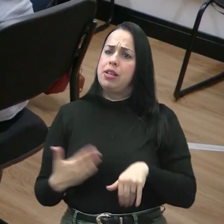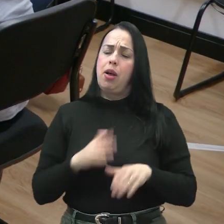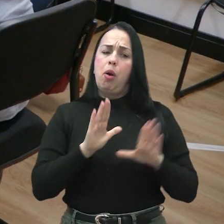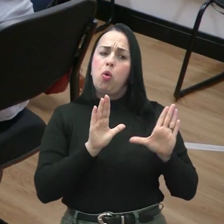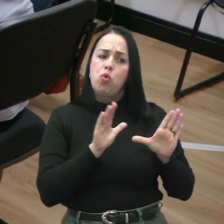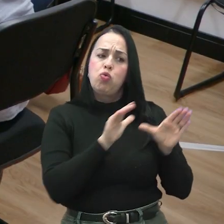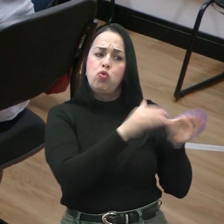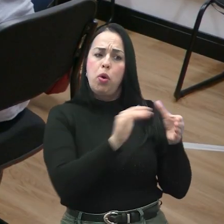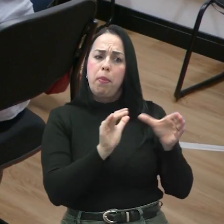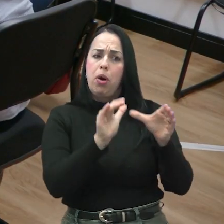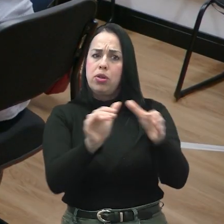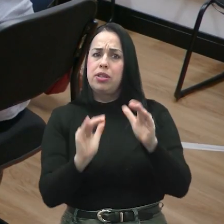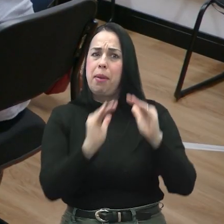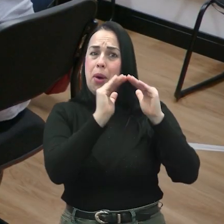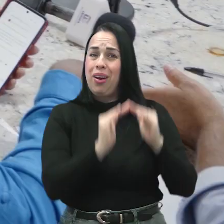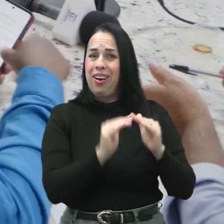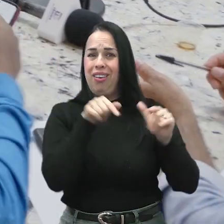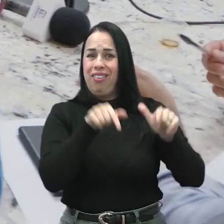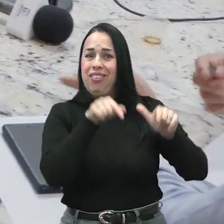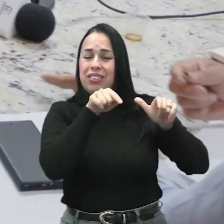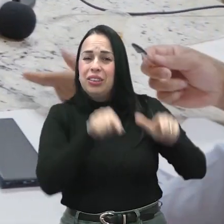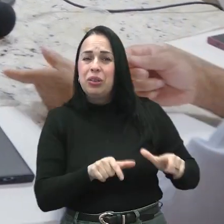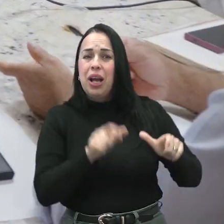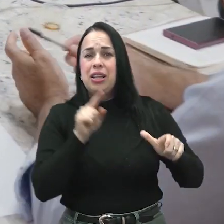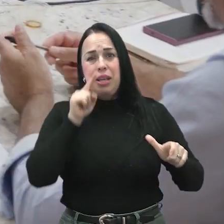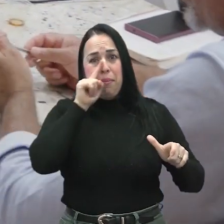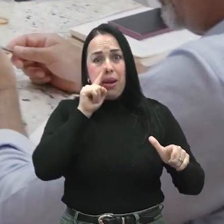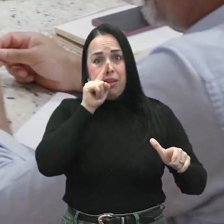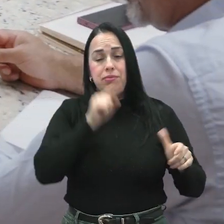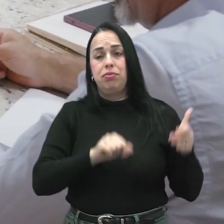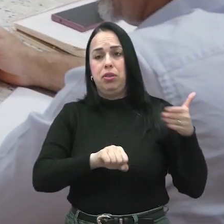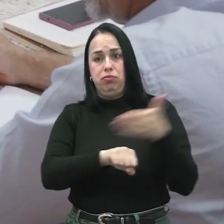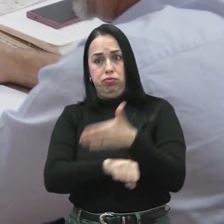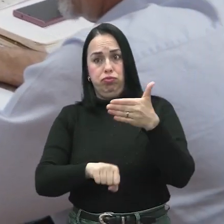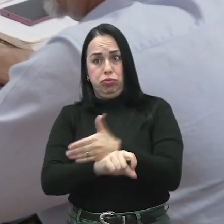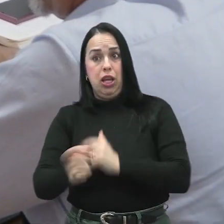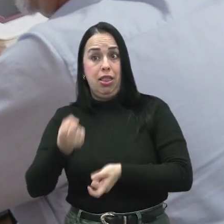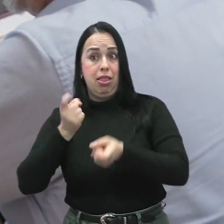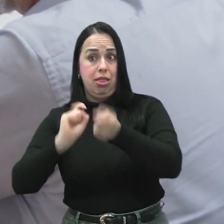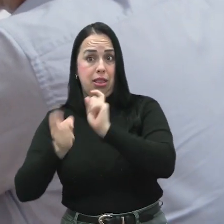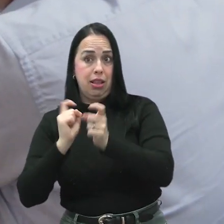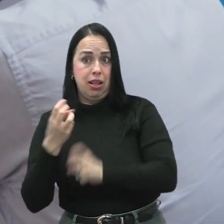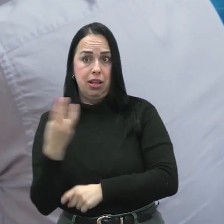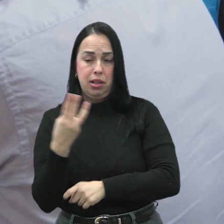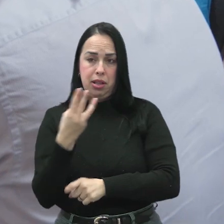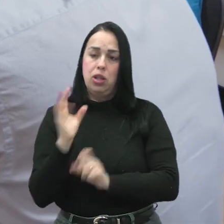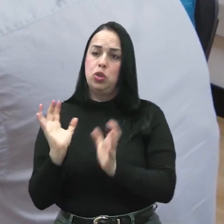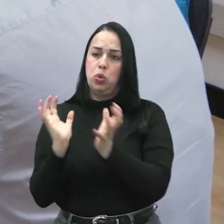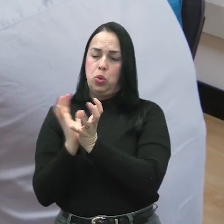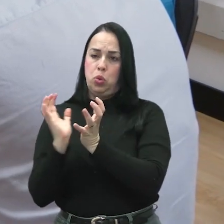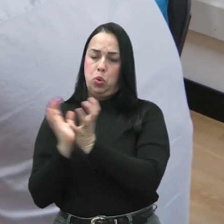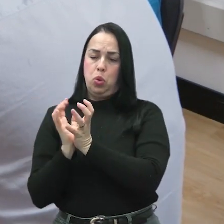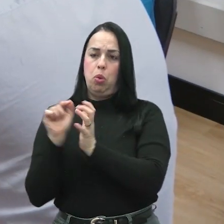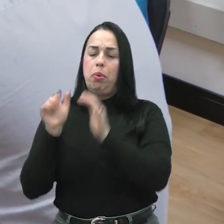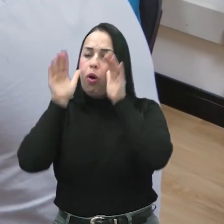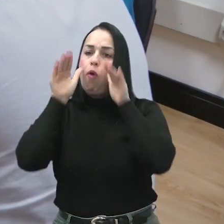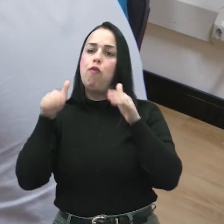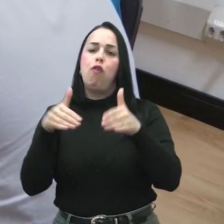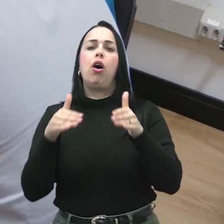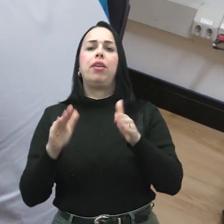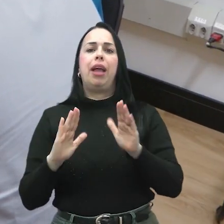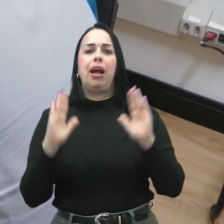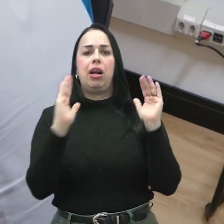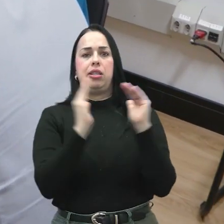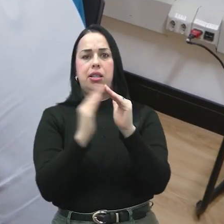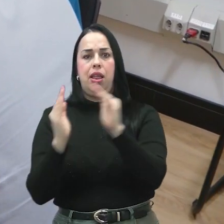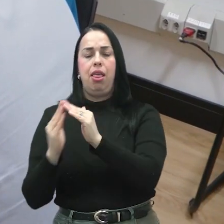de bairros em áreas de risco participaram da terceira reunião da Frente Parlamentar da Habitação